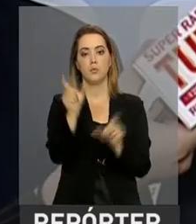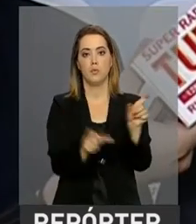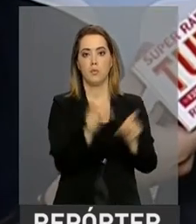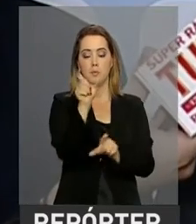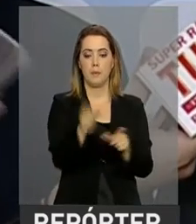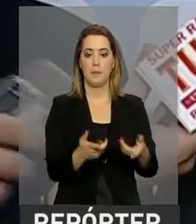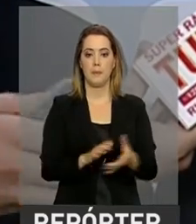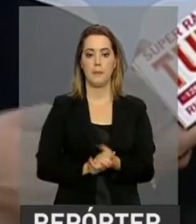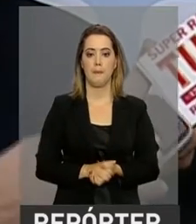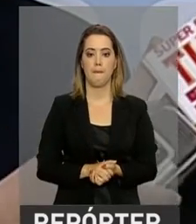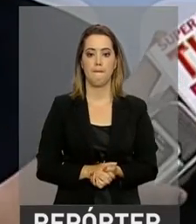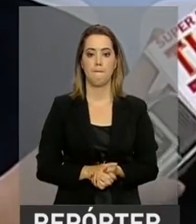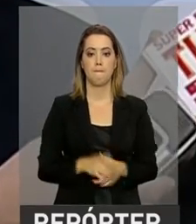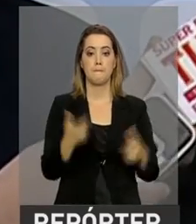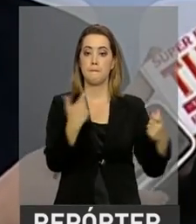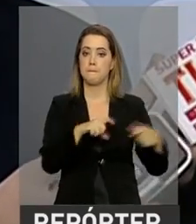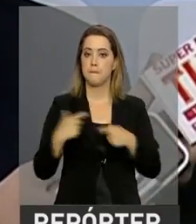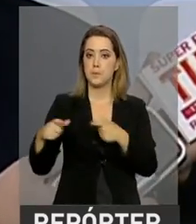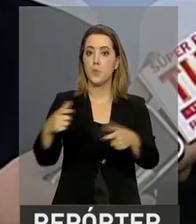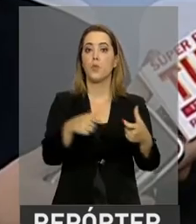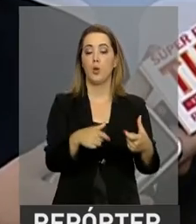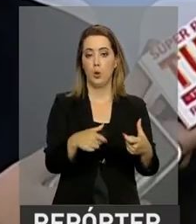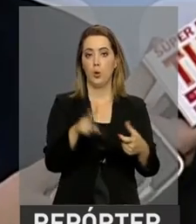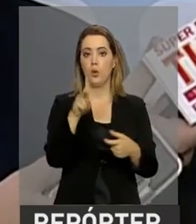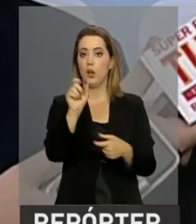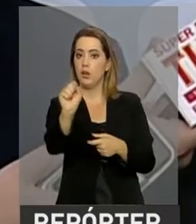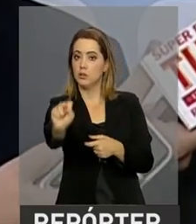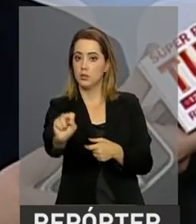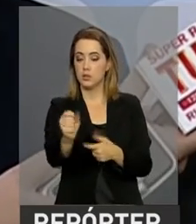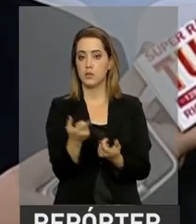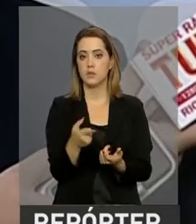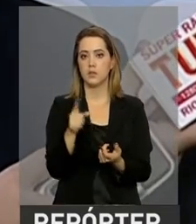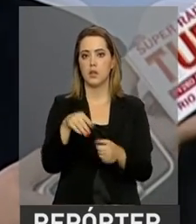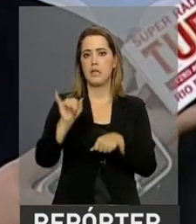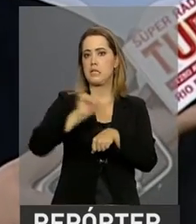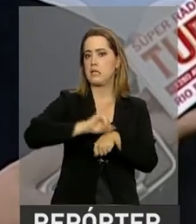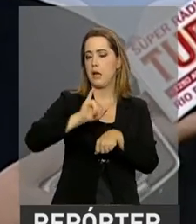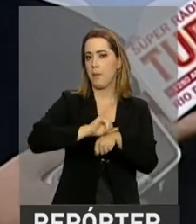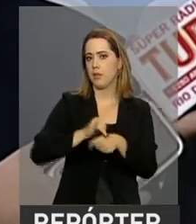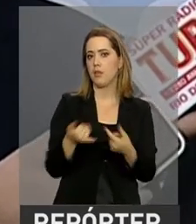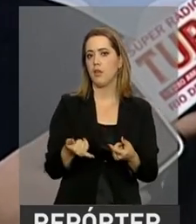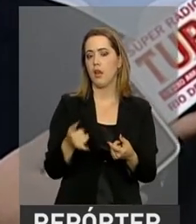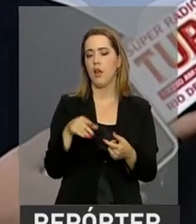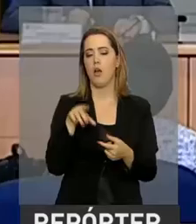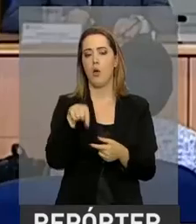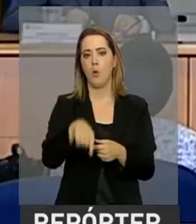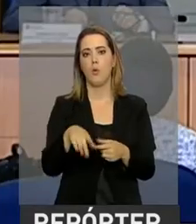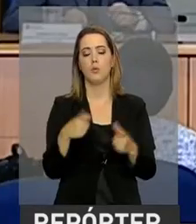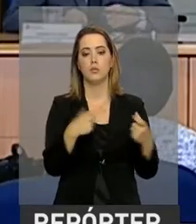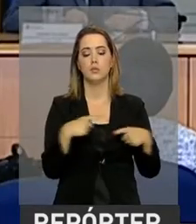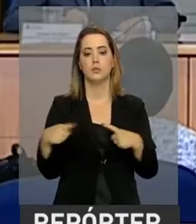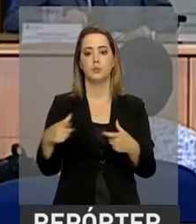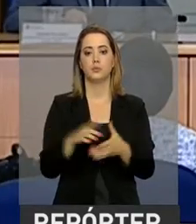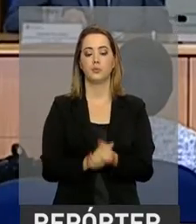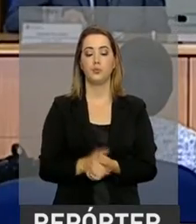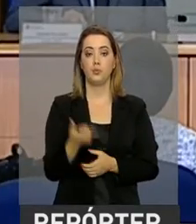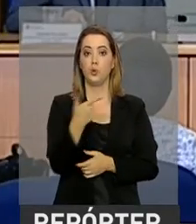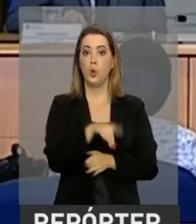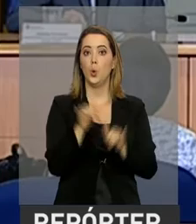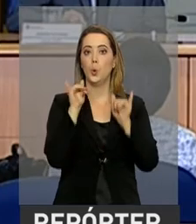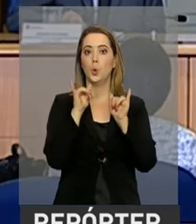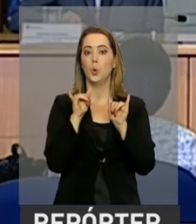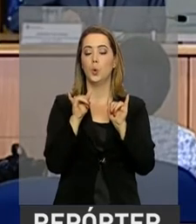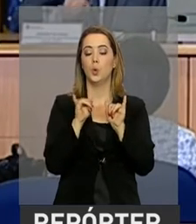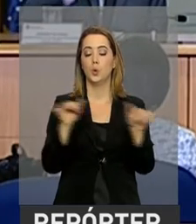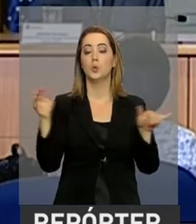basicamente a localização das vagas que são capitais e região metropolitana basicamente outra novidade é